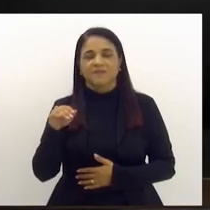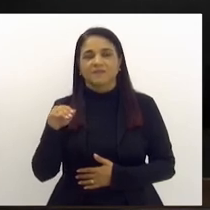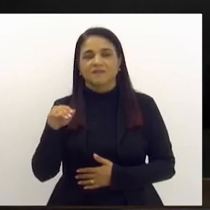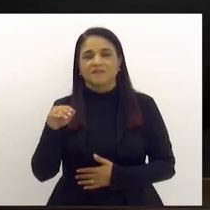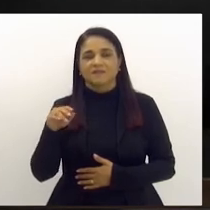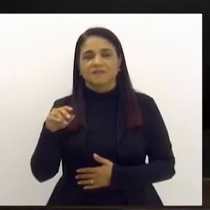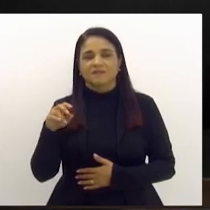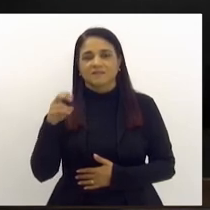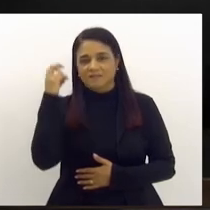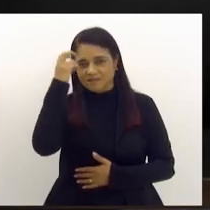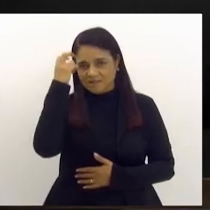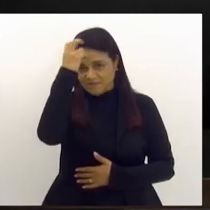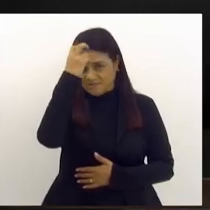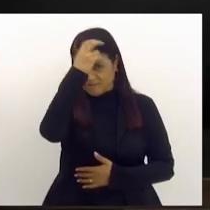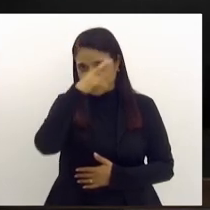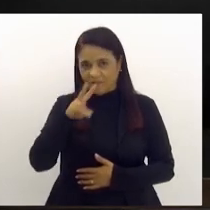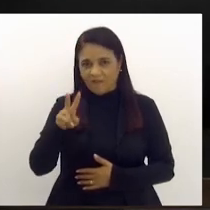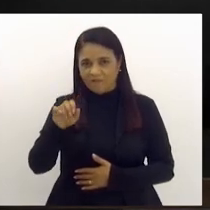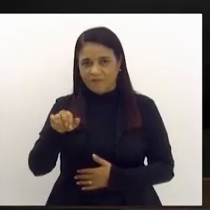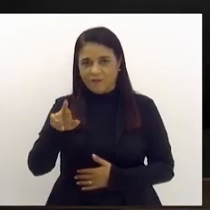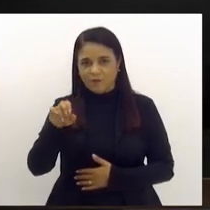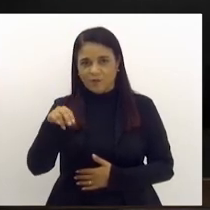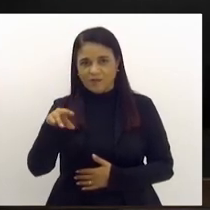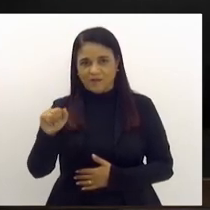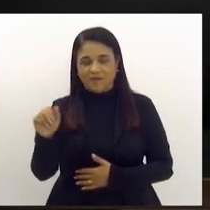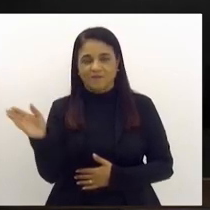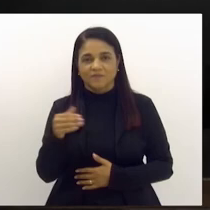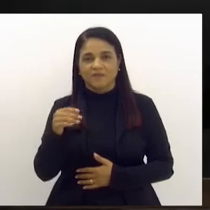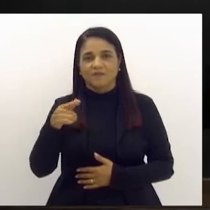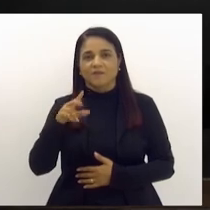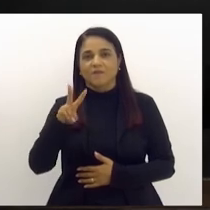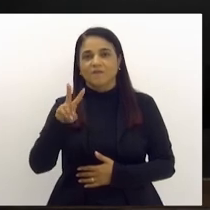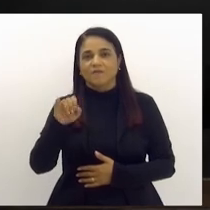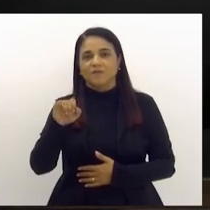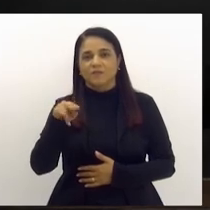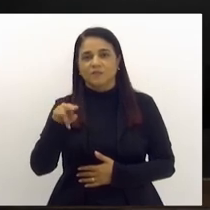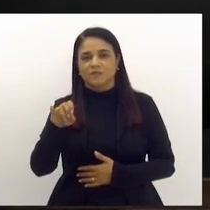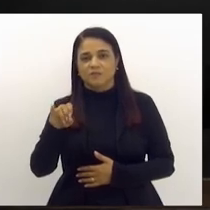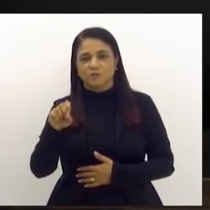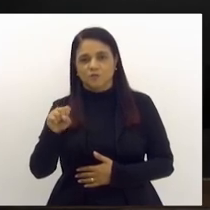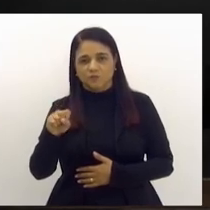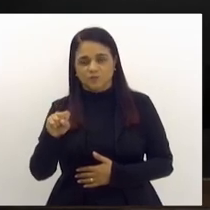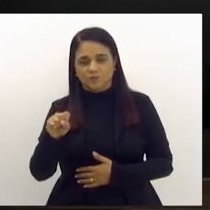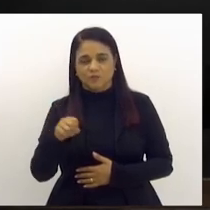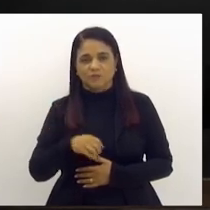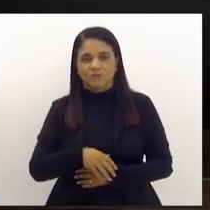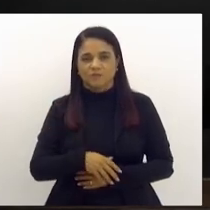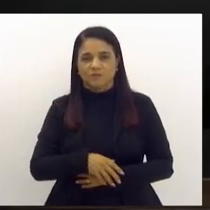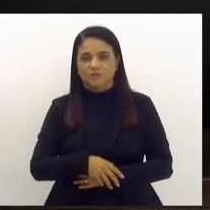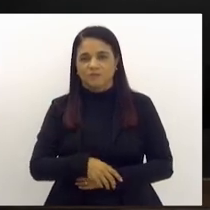deputada Verônica Lima e deputado Vinícius Cozzolino.